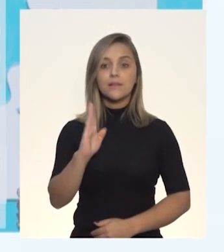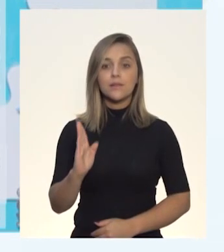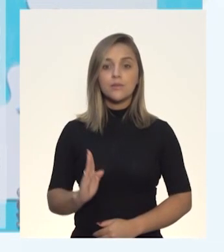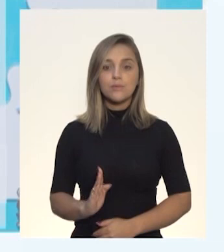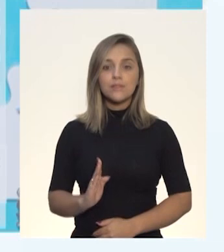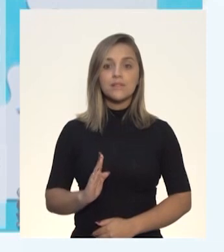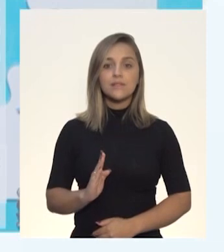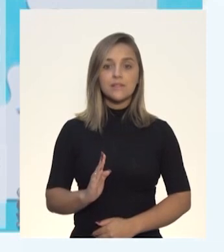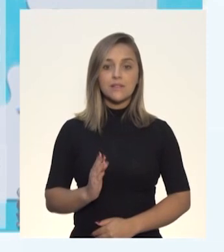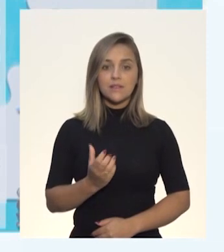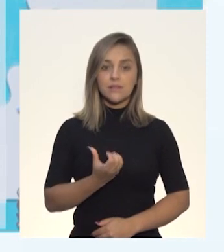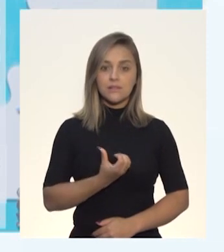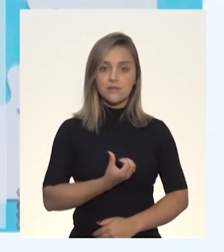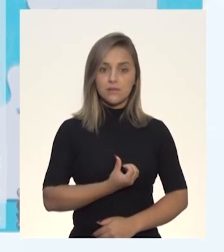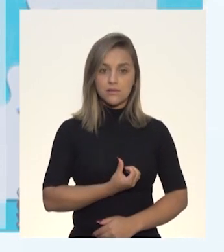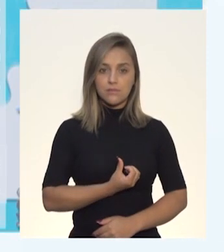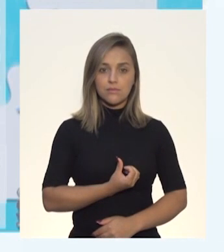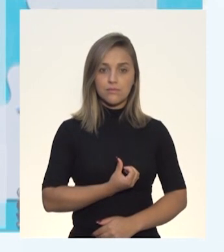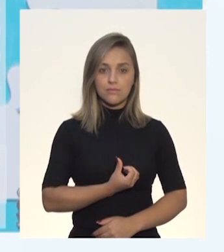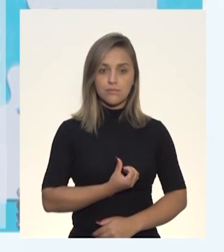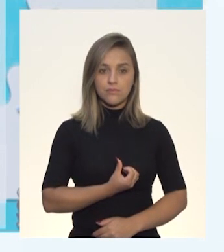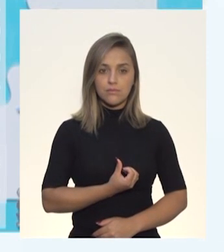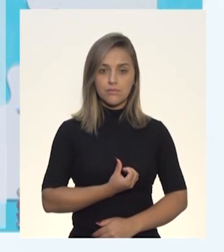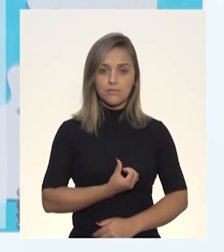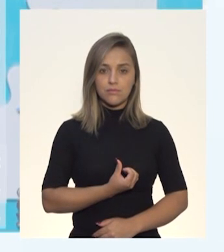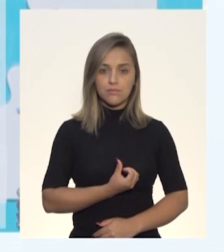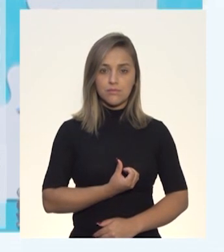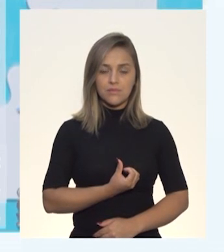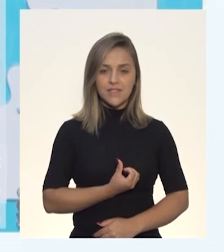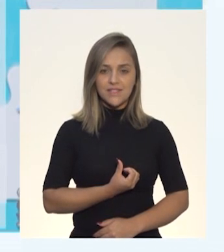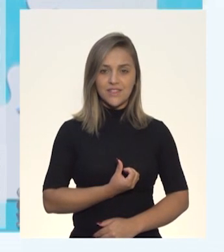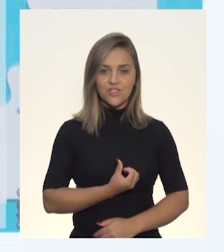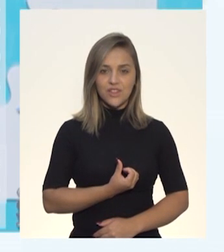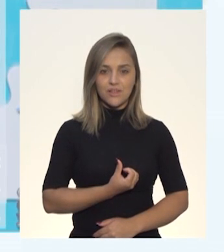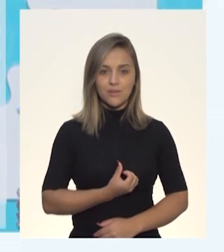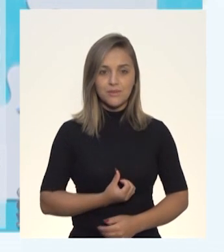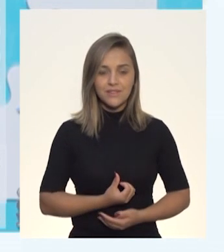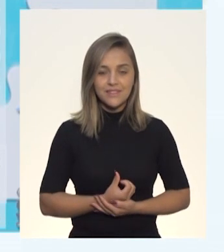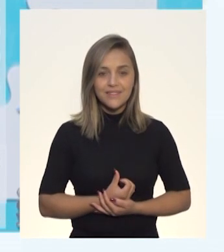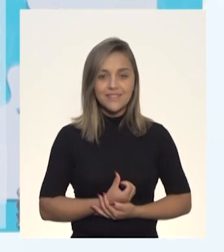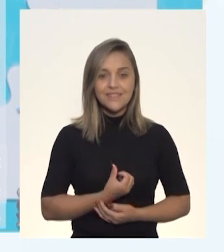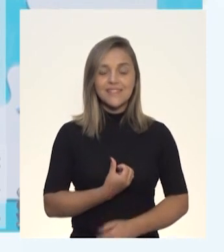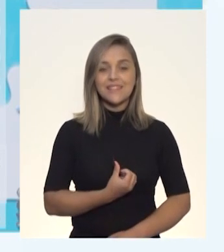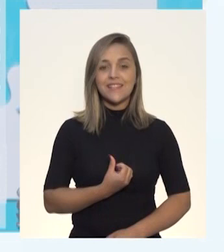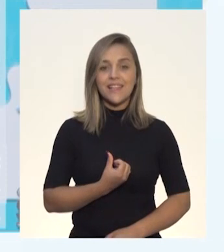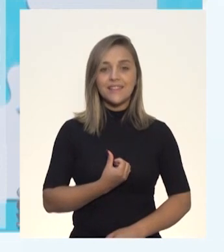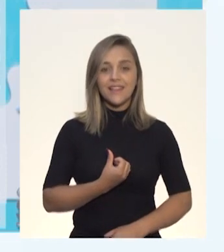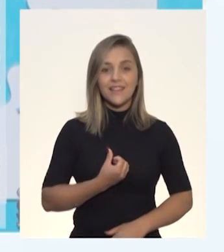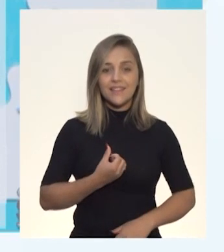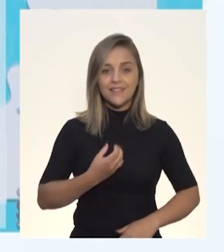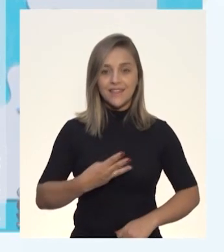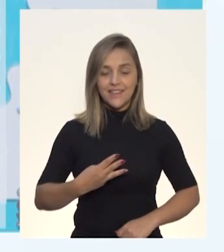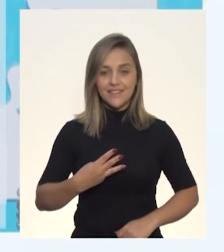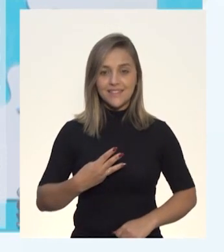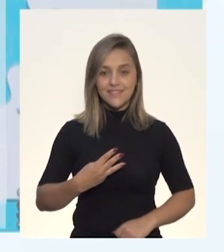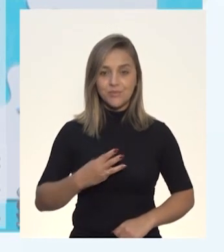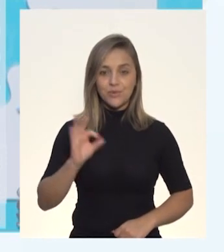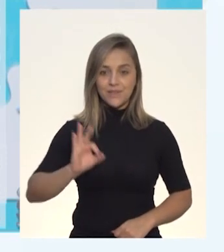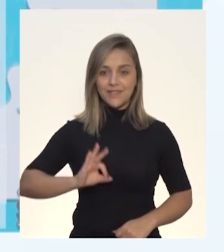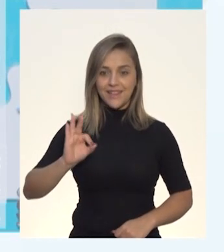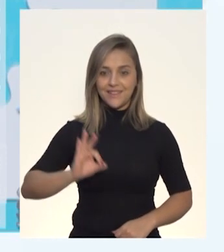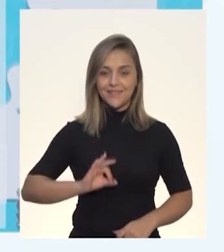60º país na relação habitantes por sala, ocorreu de forma